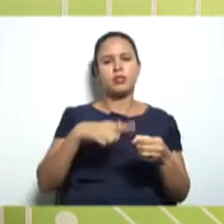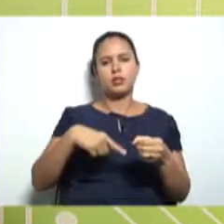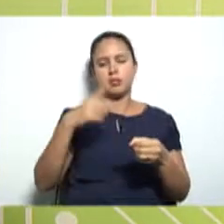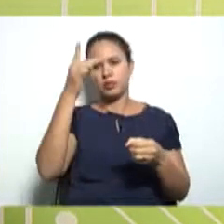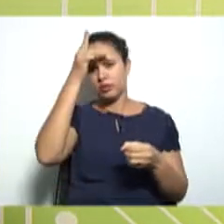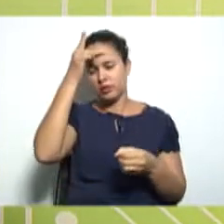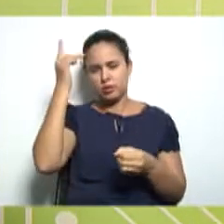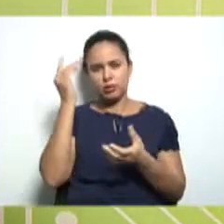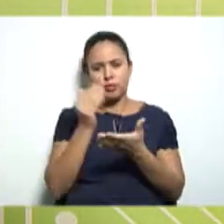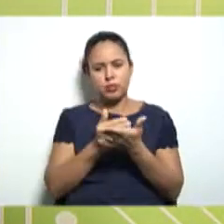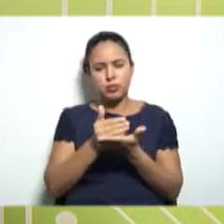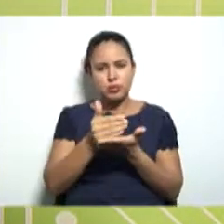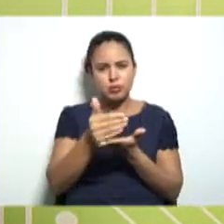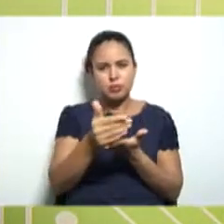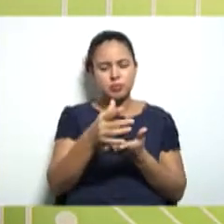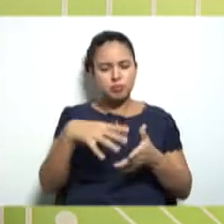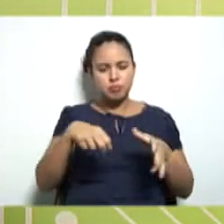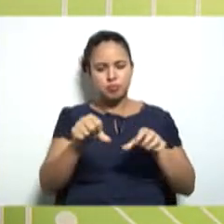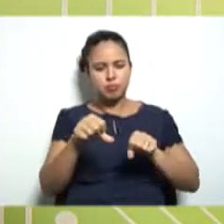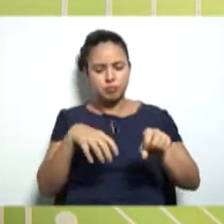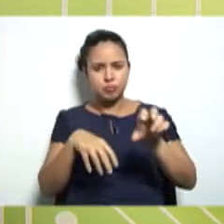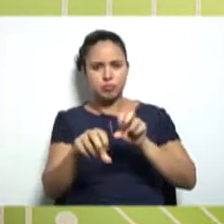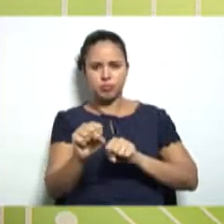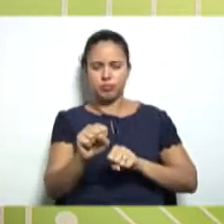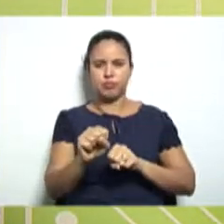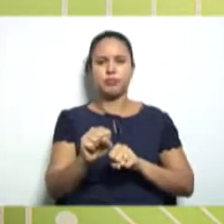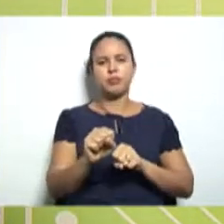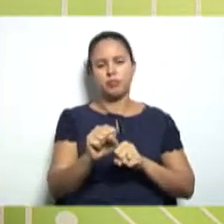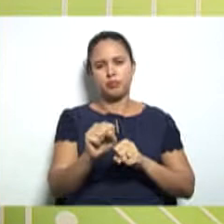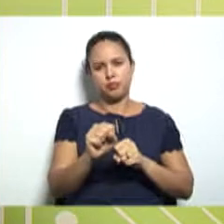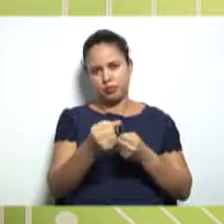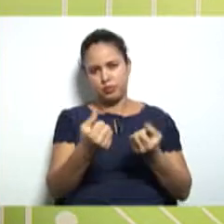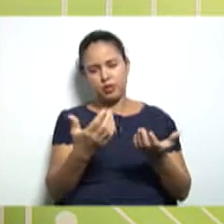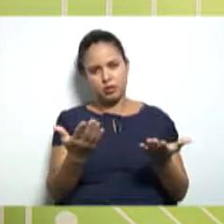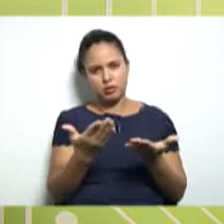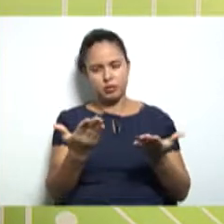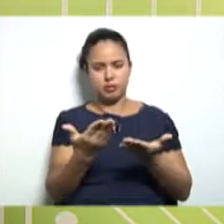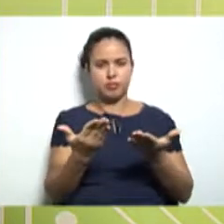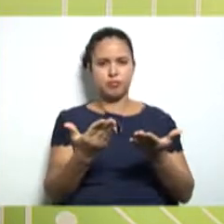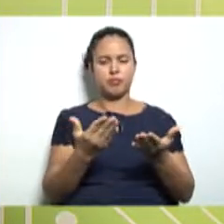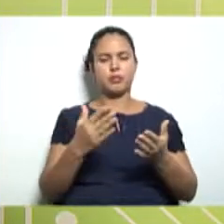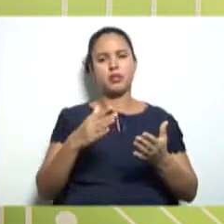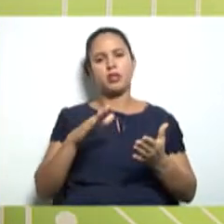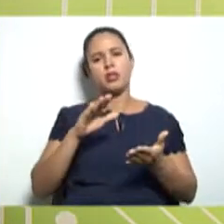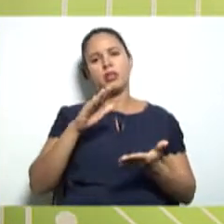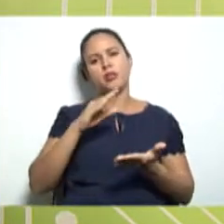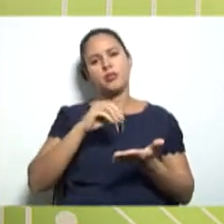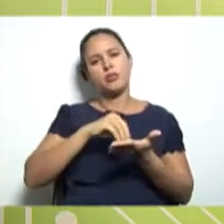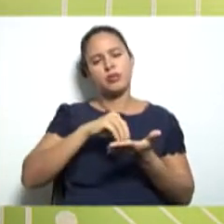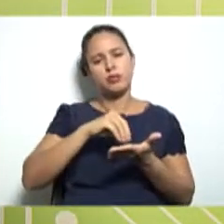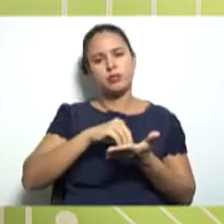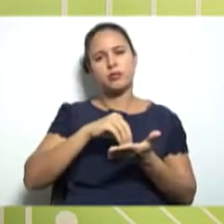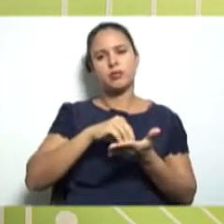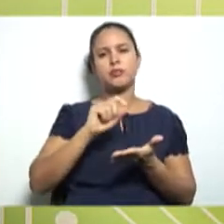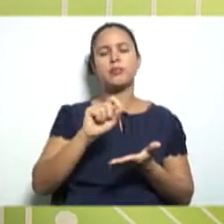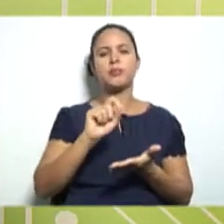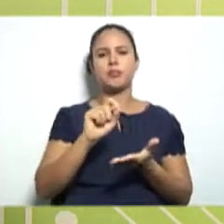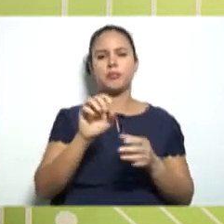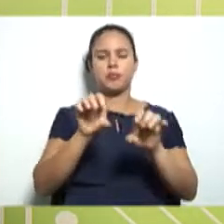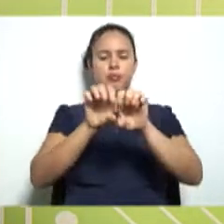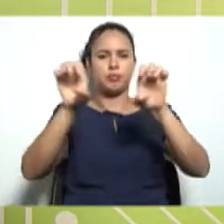muito recente. Algumas obras de estruturas físicas que são realizadas e duram por muito tempo, às vezes até por 100